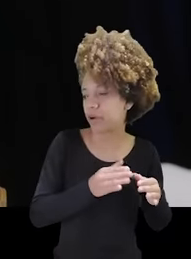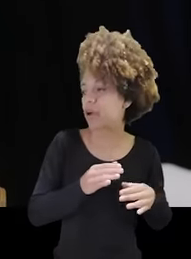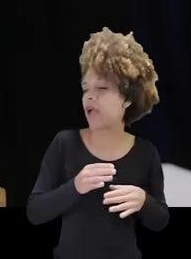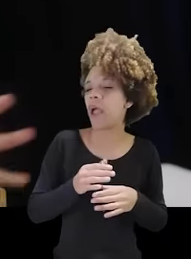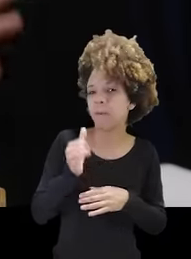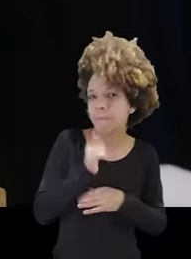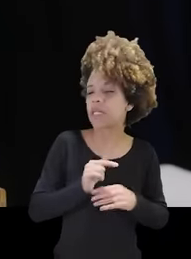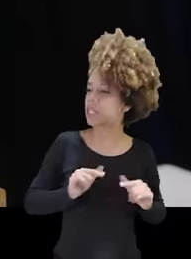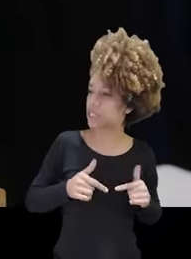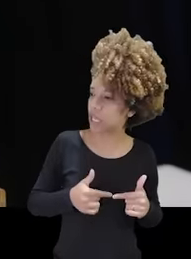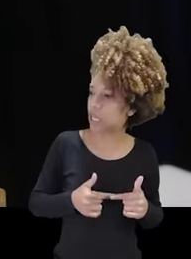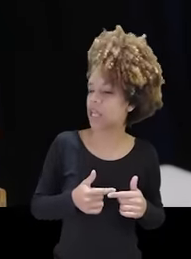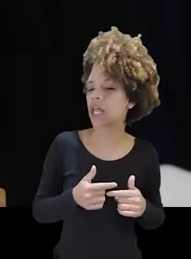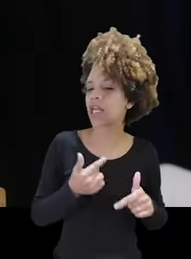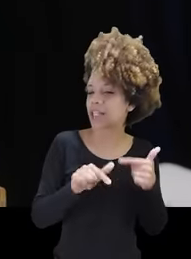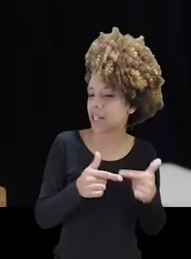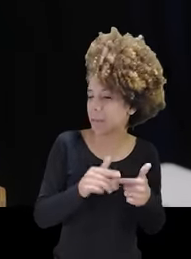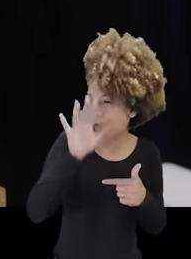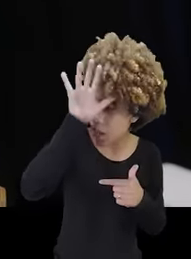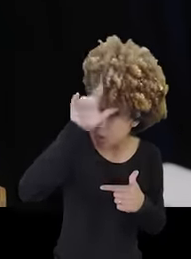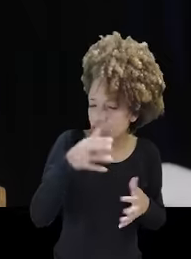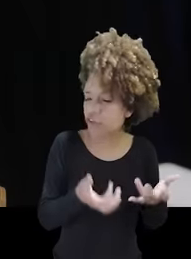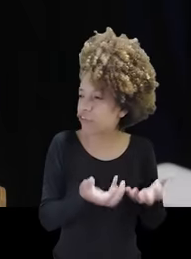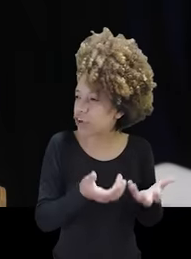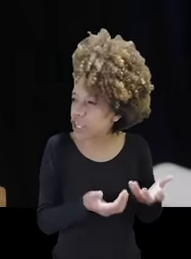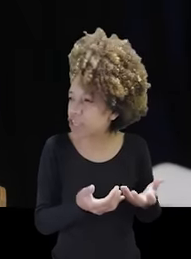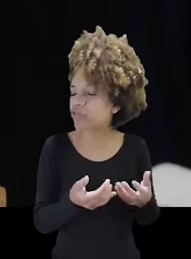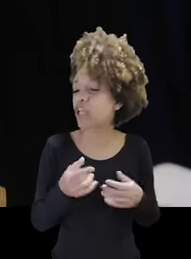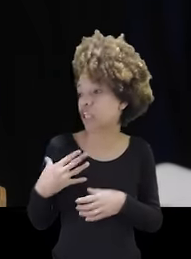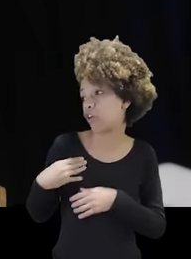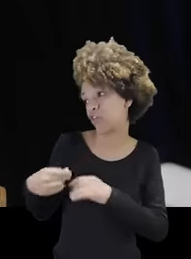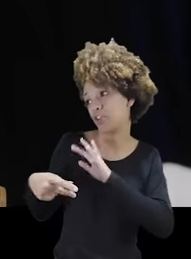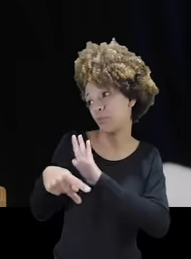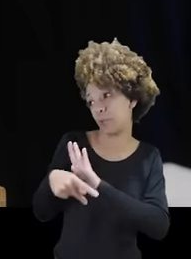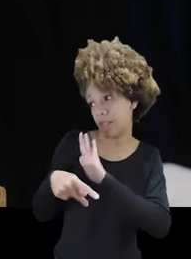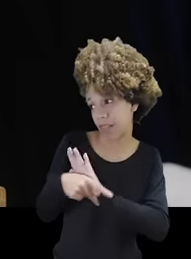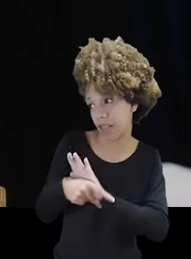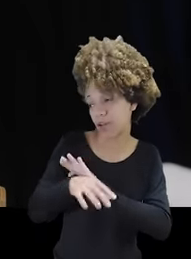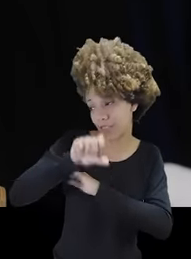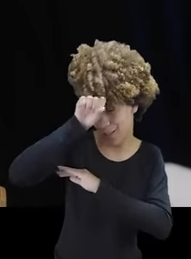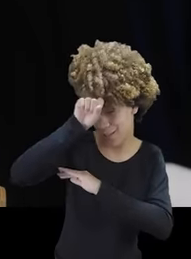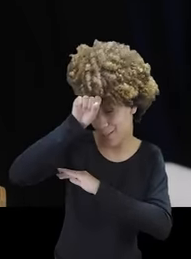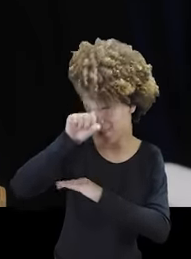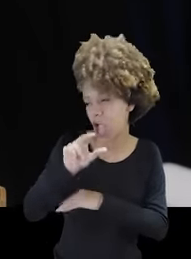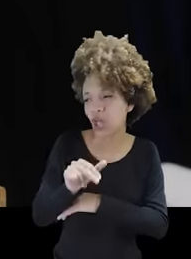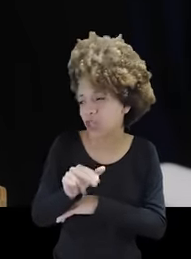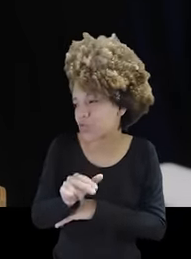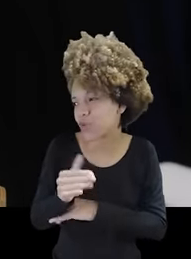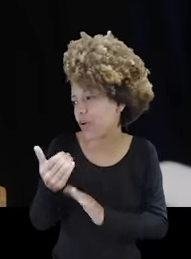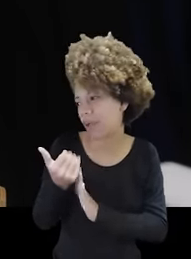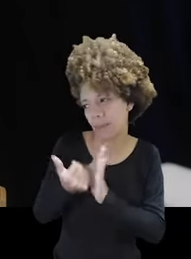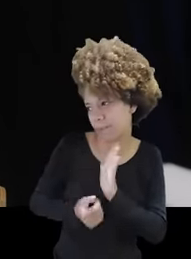é guerreira trabalha lá no frango frito e é um cara que é o do é o filho do dono da Samsung nunca